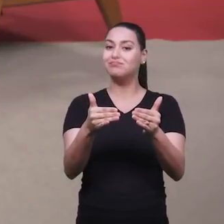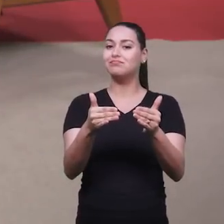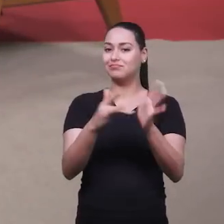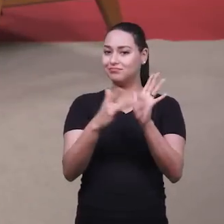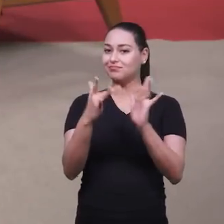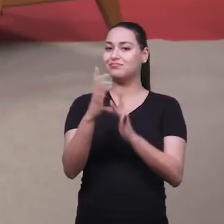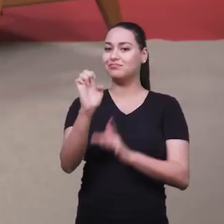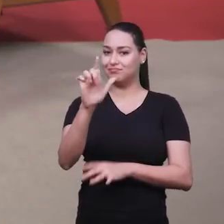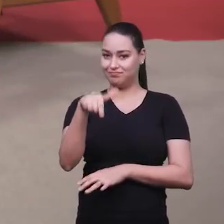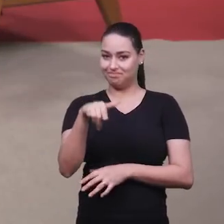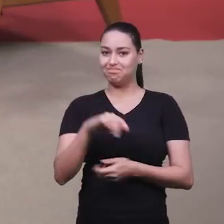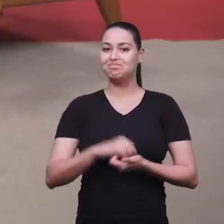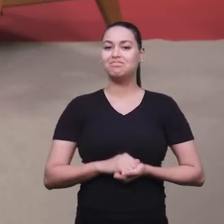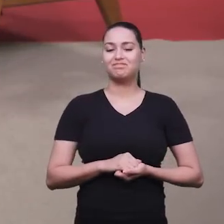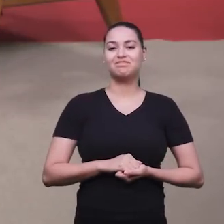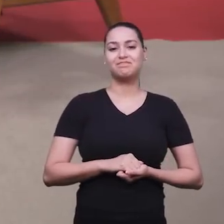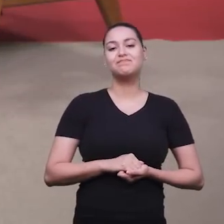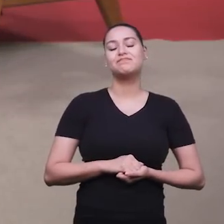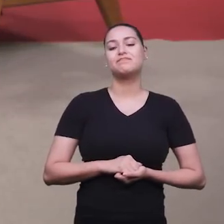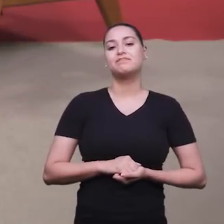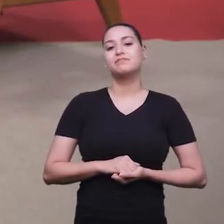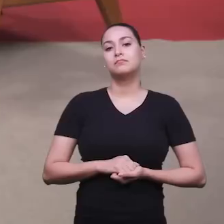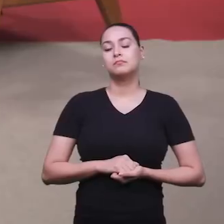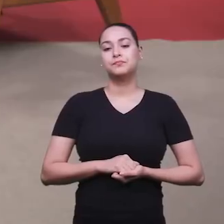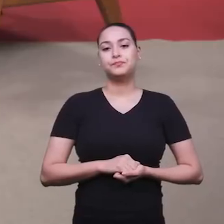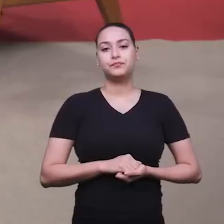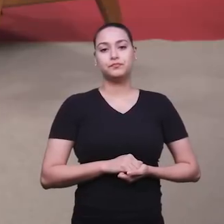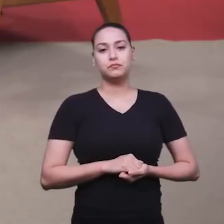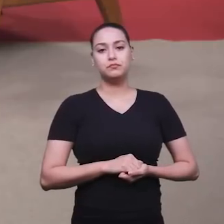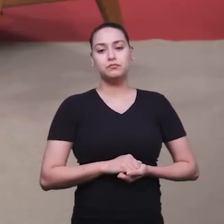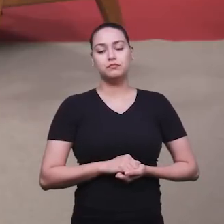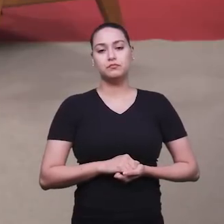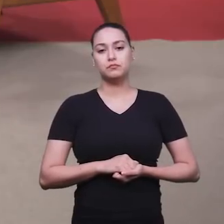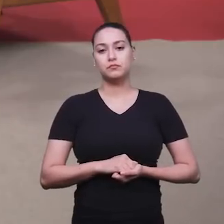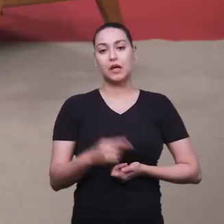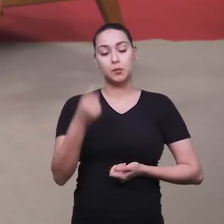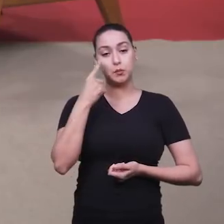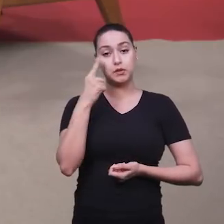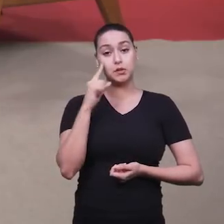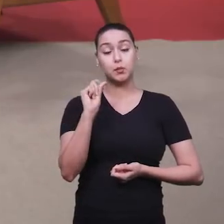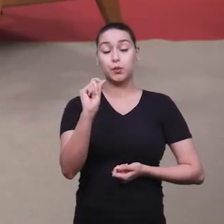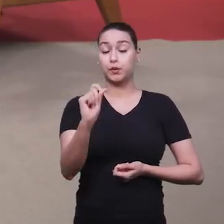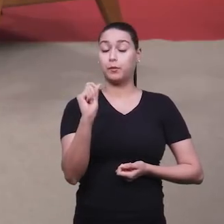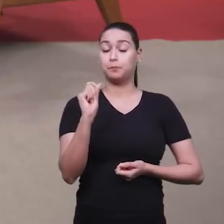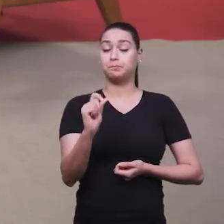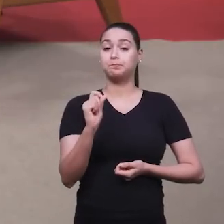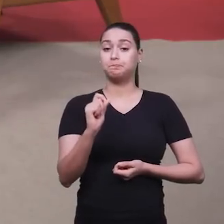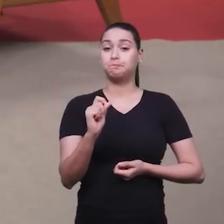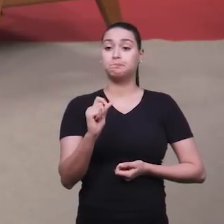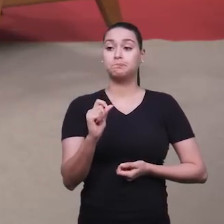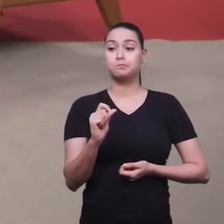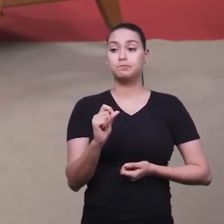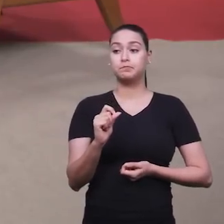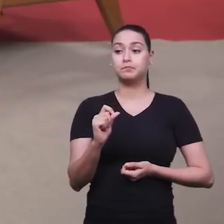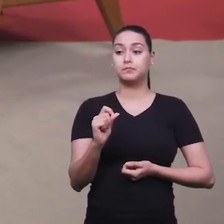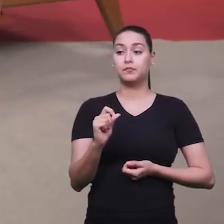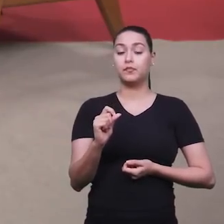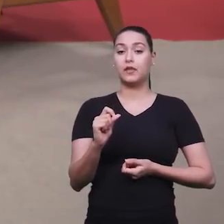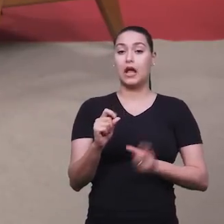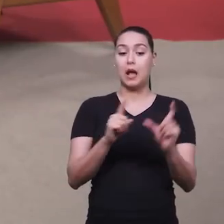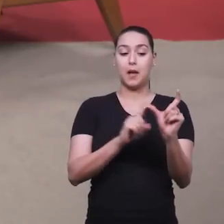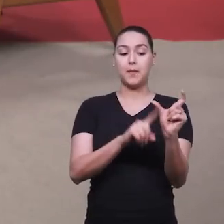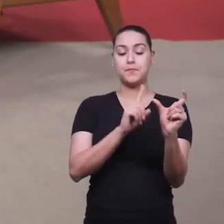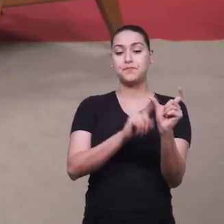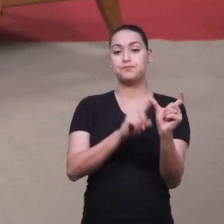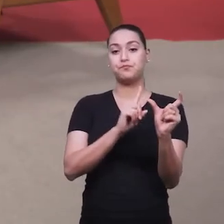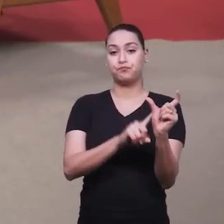Né? Sempre aponta para o Senhor Jesus. Então, nós vemos o seguinte, e aqui a gente volta a